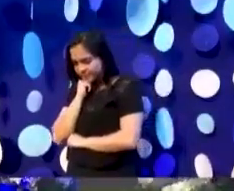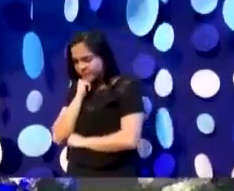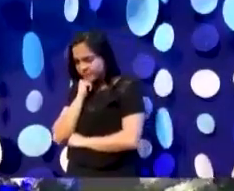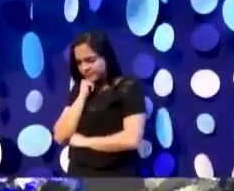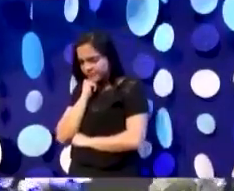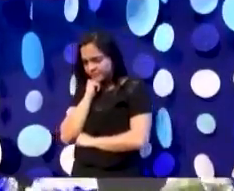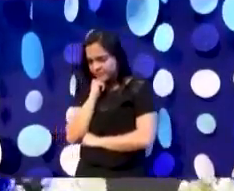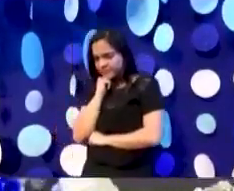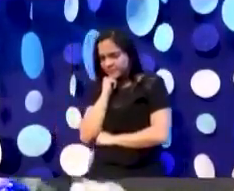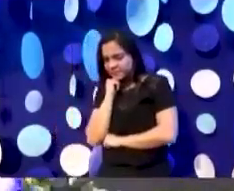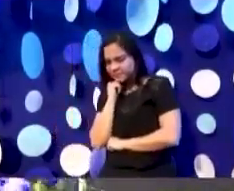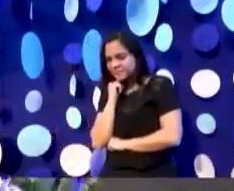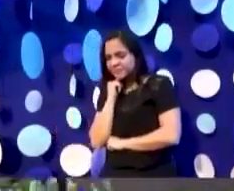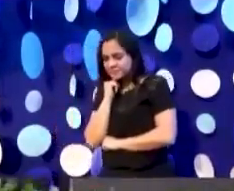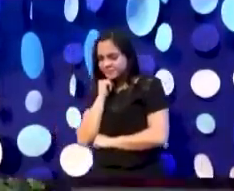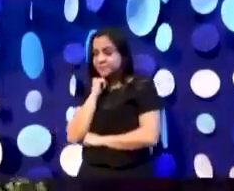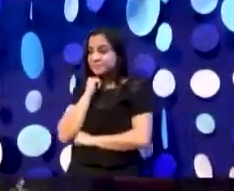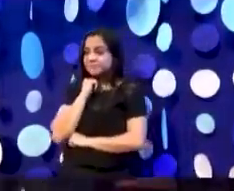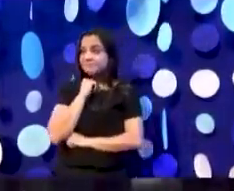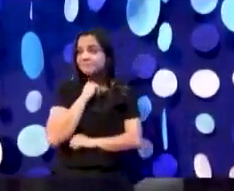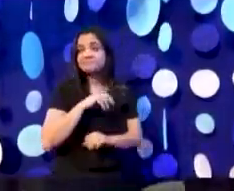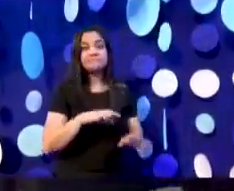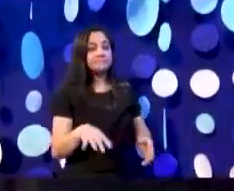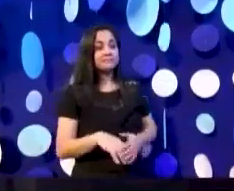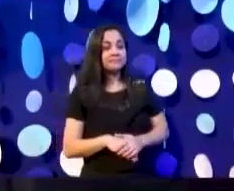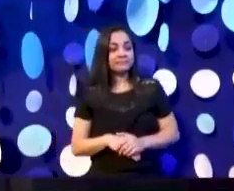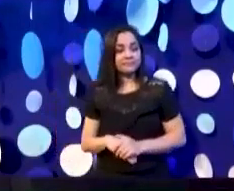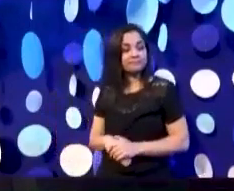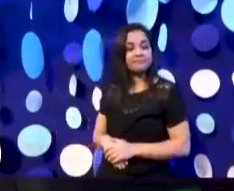Nós esperamos, Deus chega e fala com a gente.